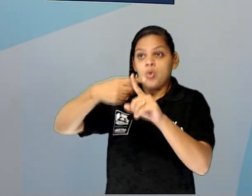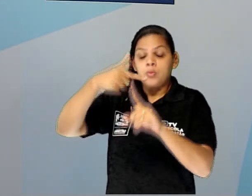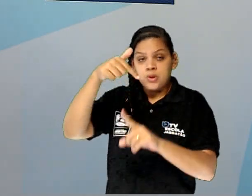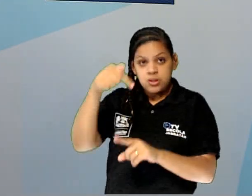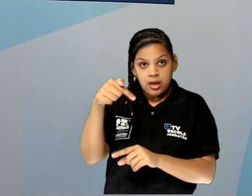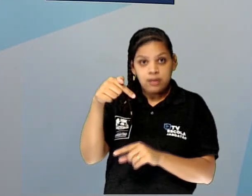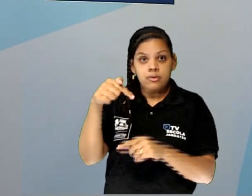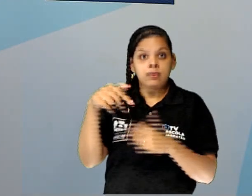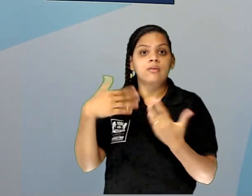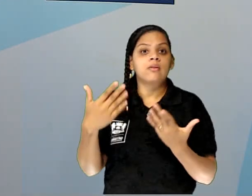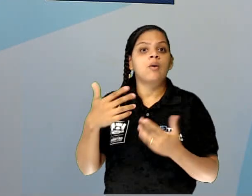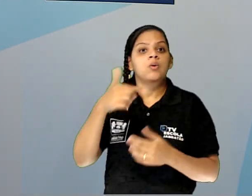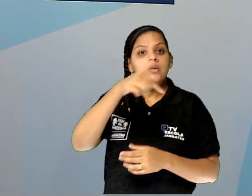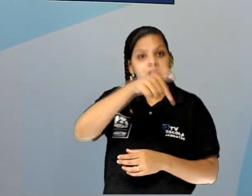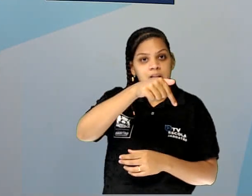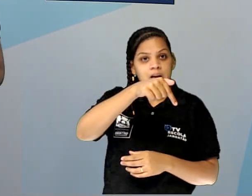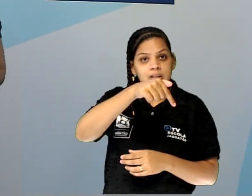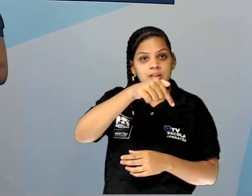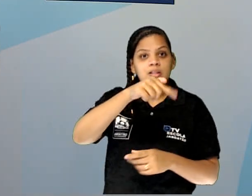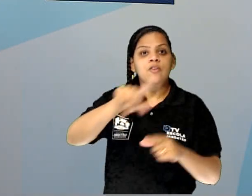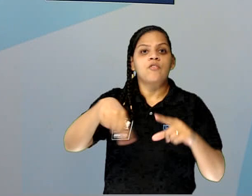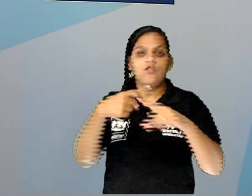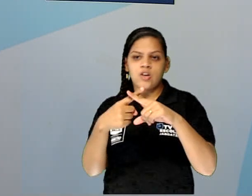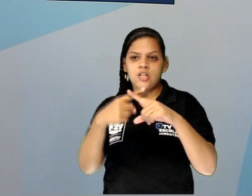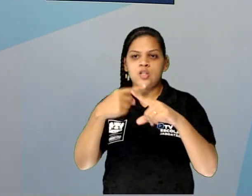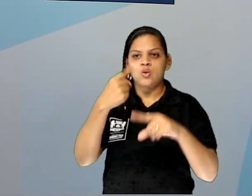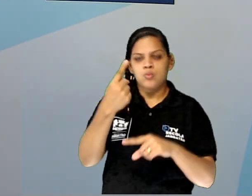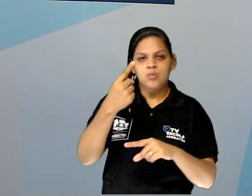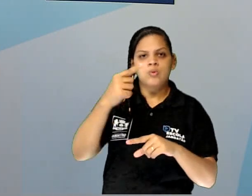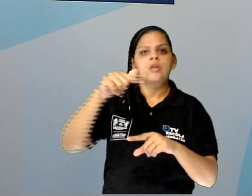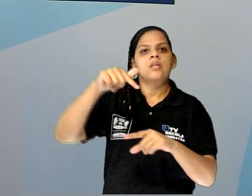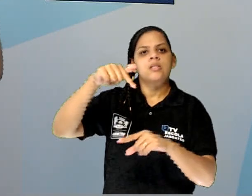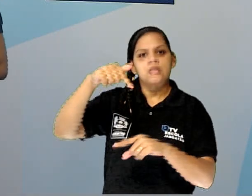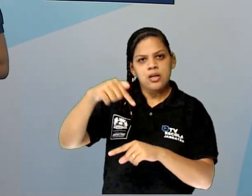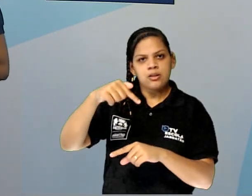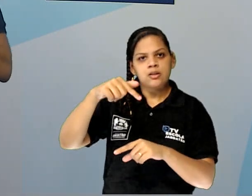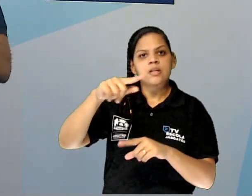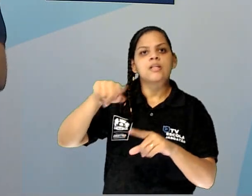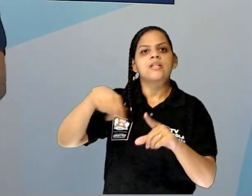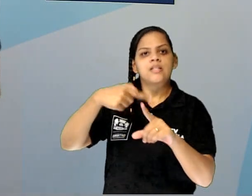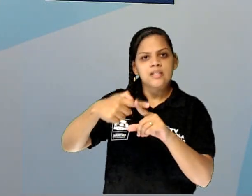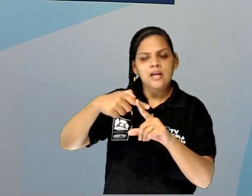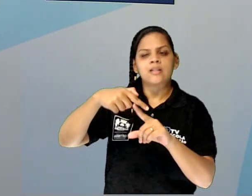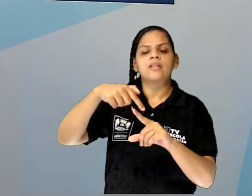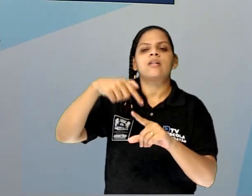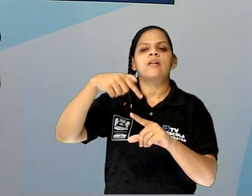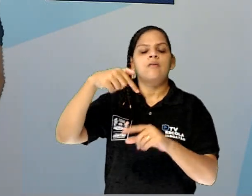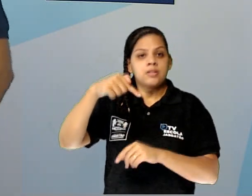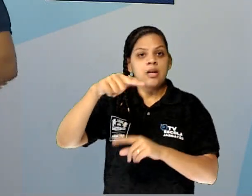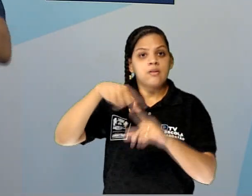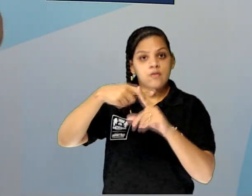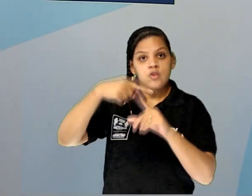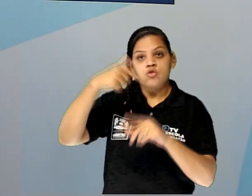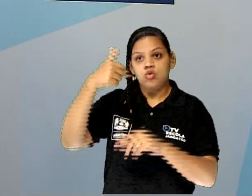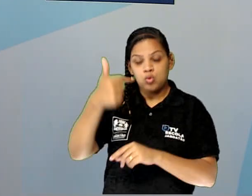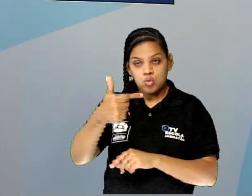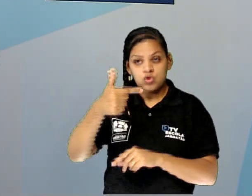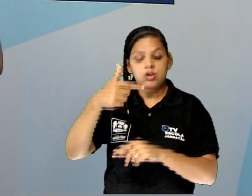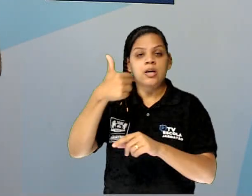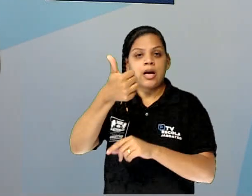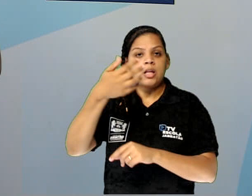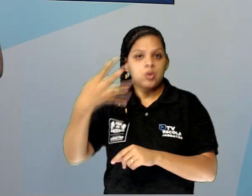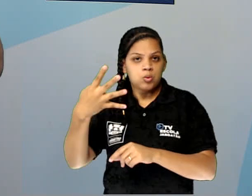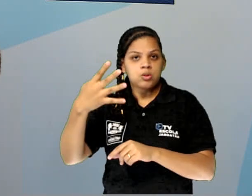primeira casinha, não é? 7 vezes 1 é 7. Eu estou na segunda casinha, 7 vezes 2, 14, está aqui. Estou na terceira